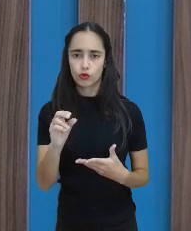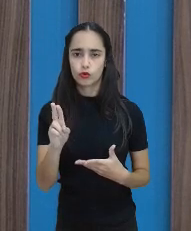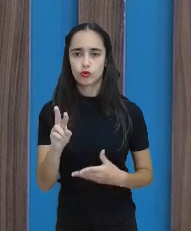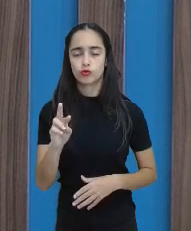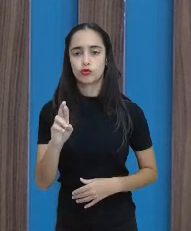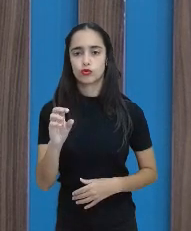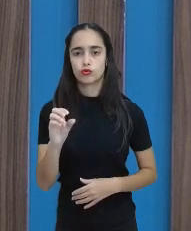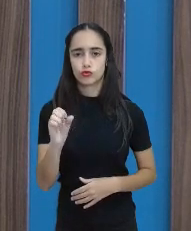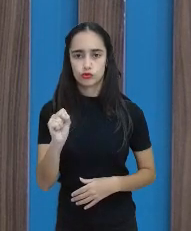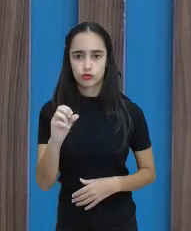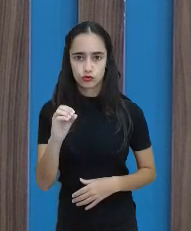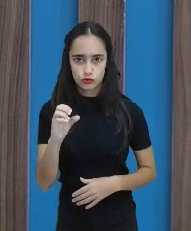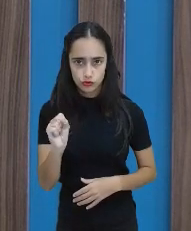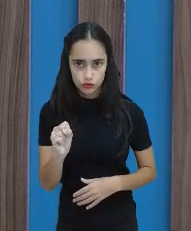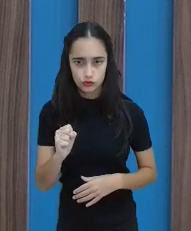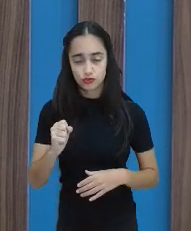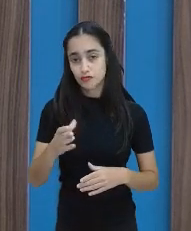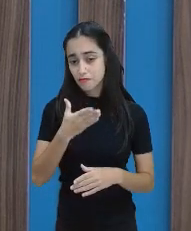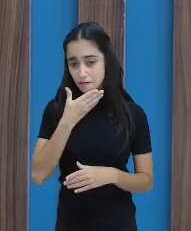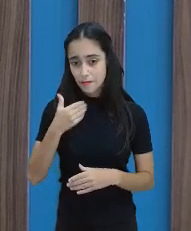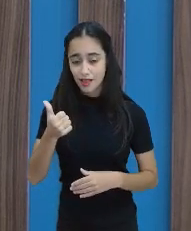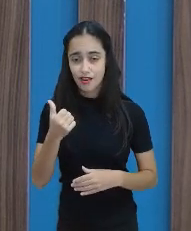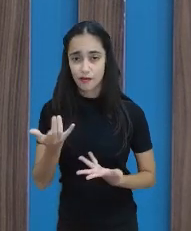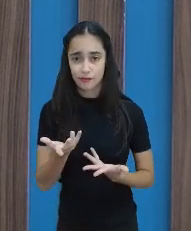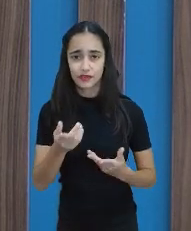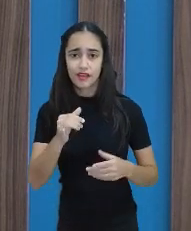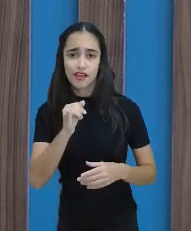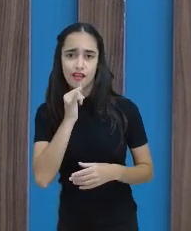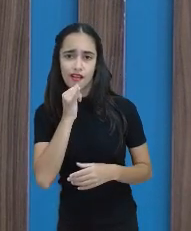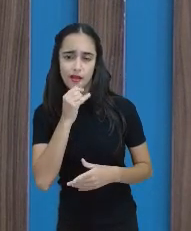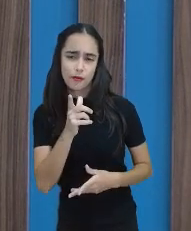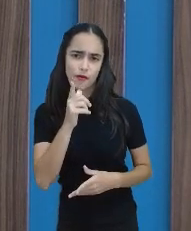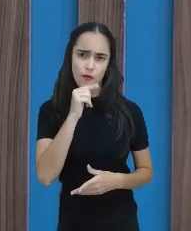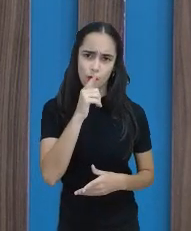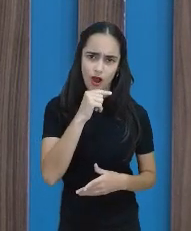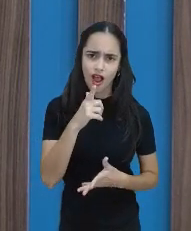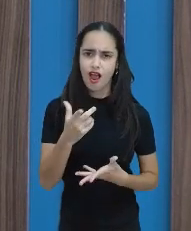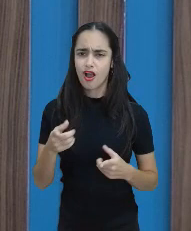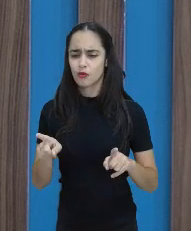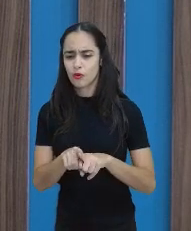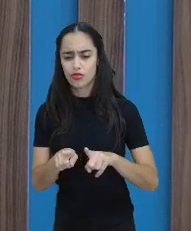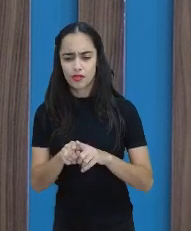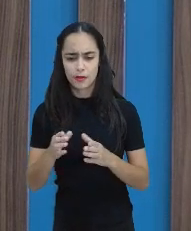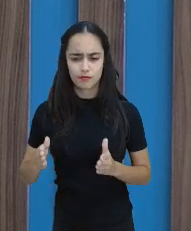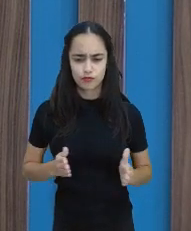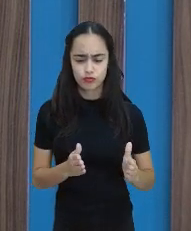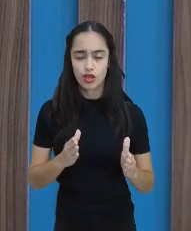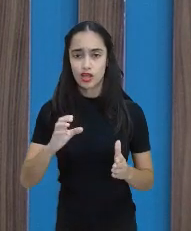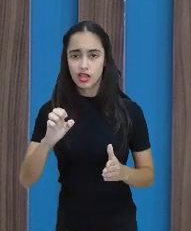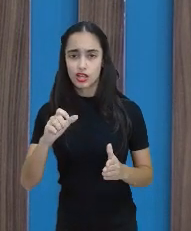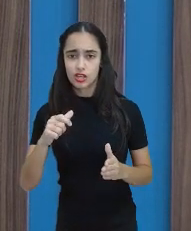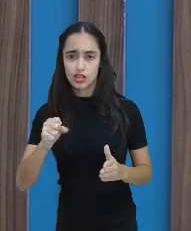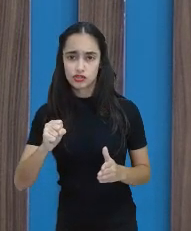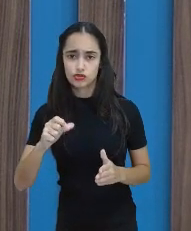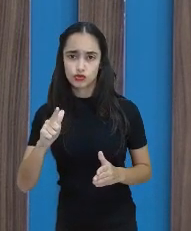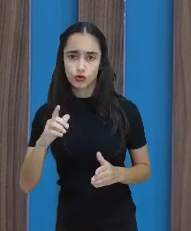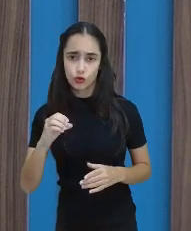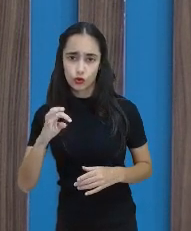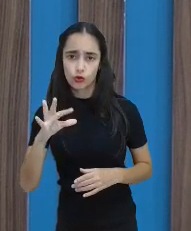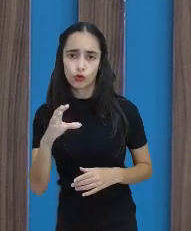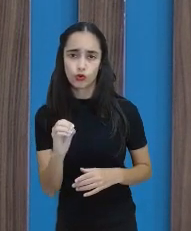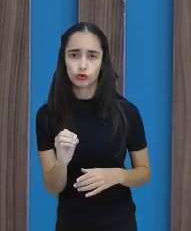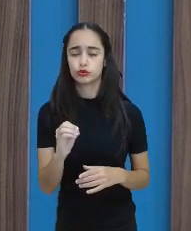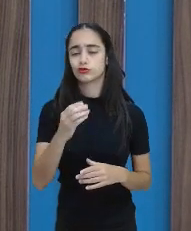básico, né, esgoto, água, né, até a questão da eletrificação, né? Porque, né, e tudo isso está